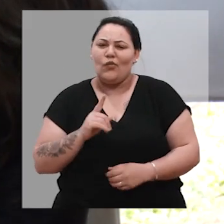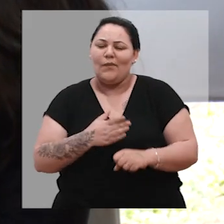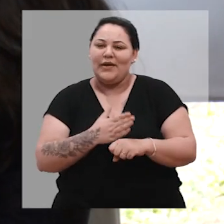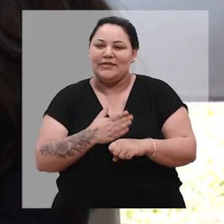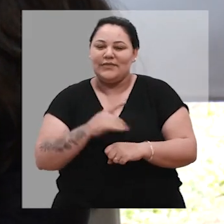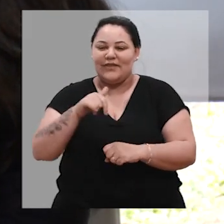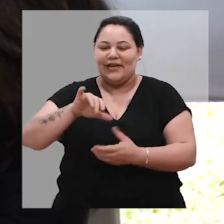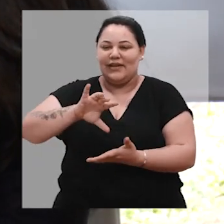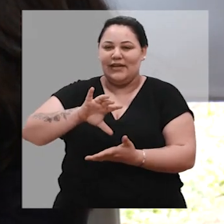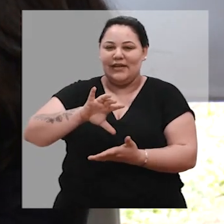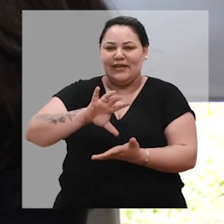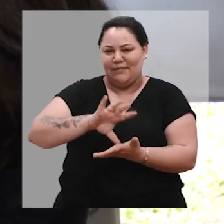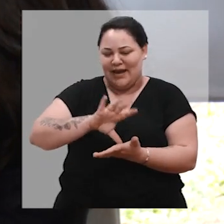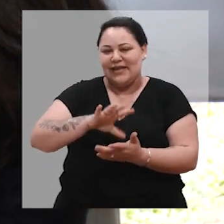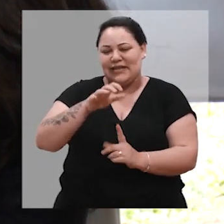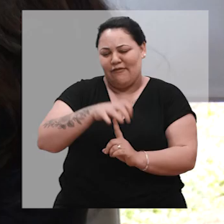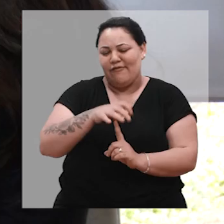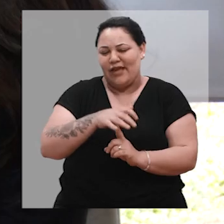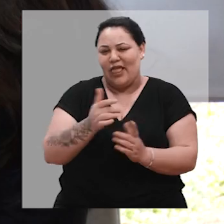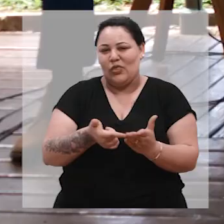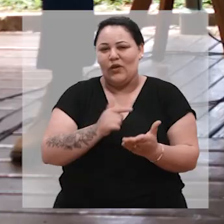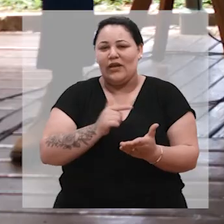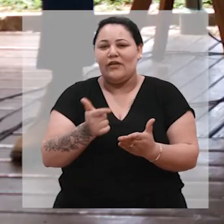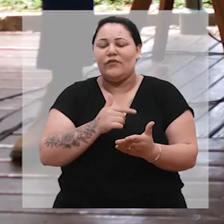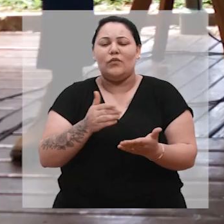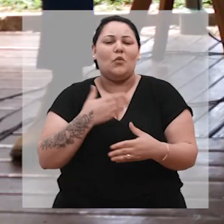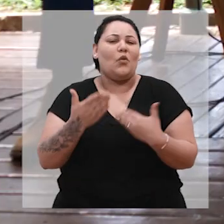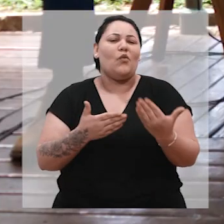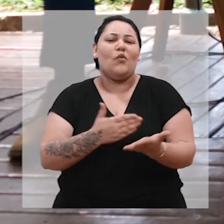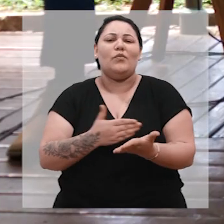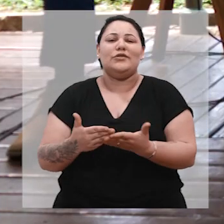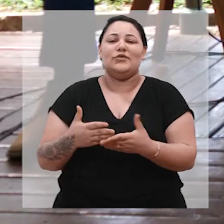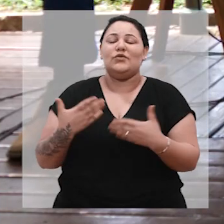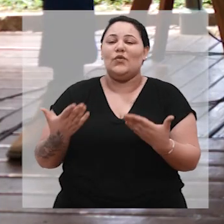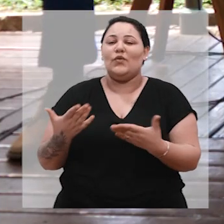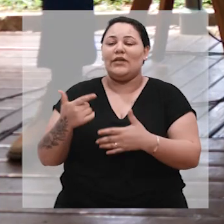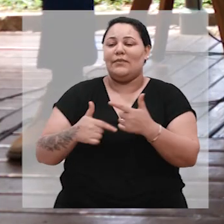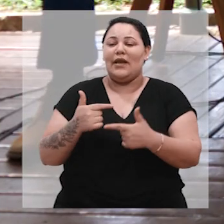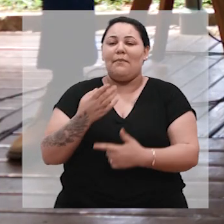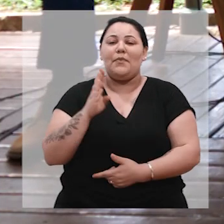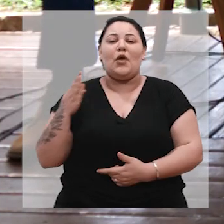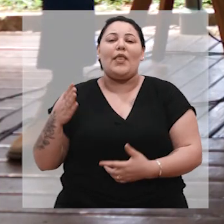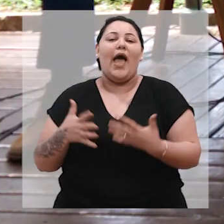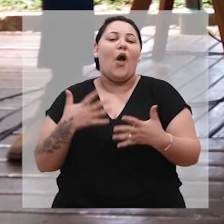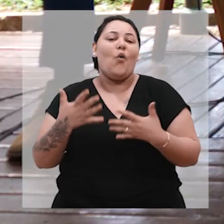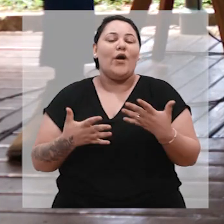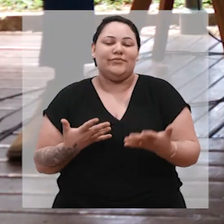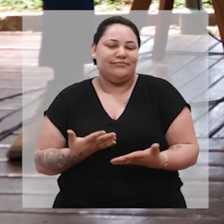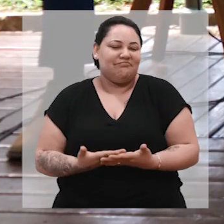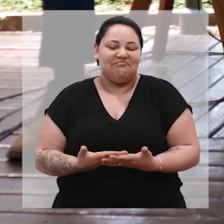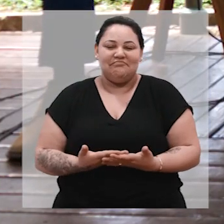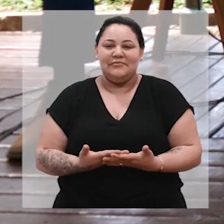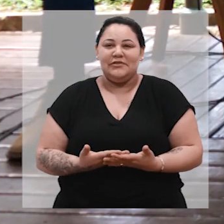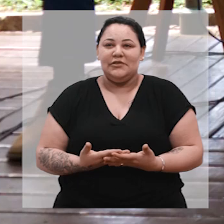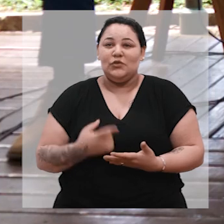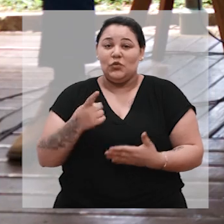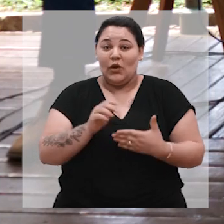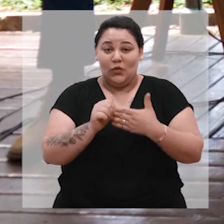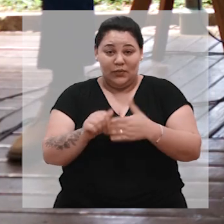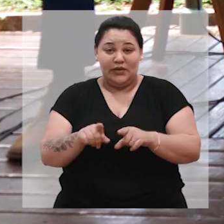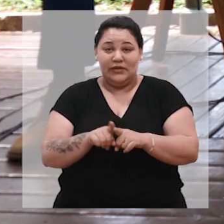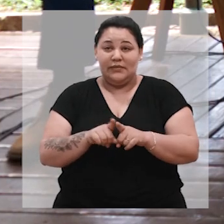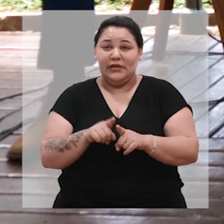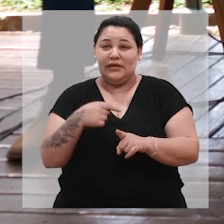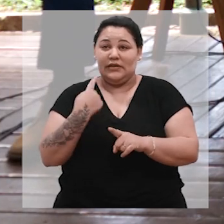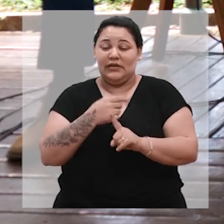entender, a sua participação na Feira do Livro vem desde quando, assim? Desde quando você é bibliotecária e desde quando você